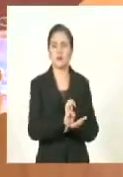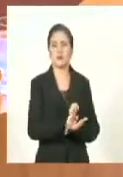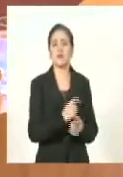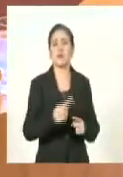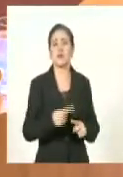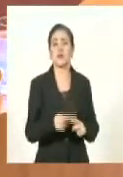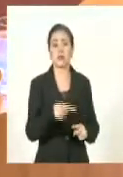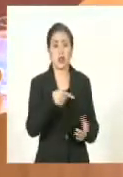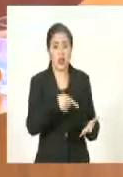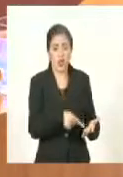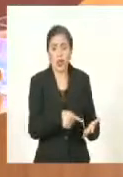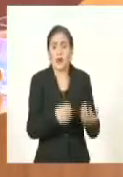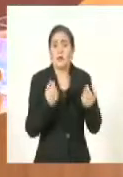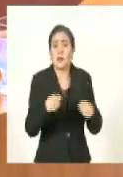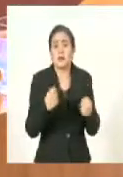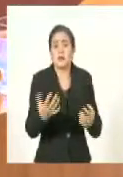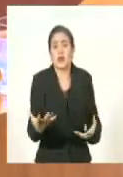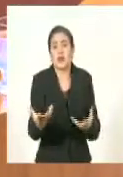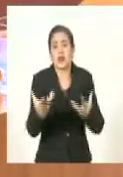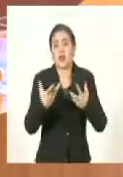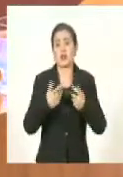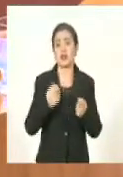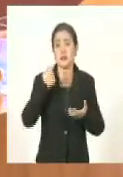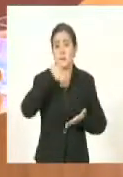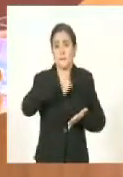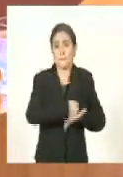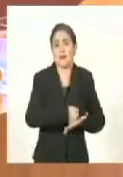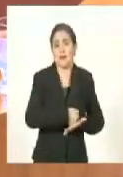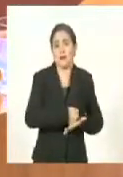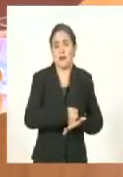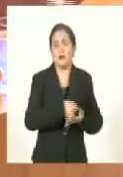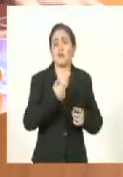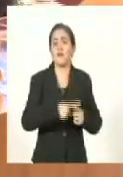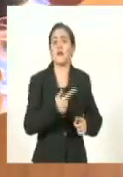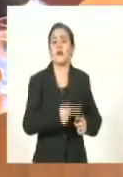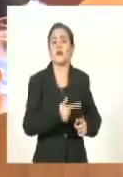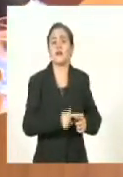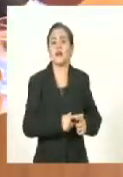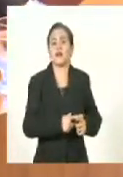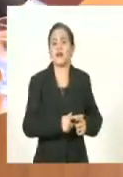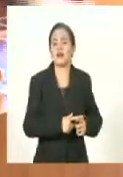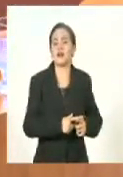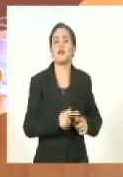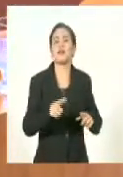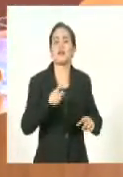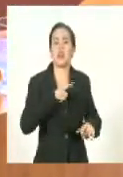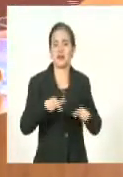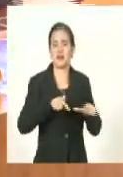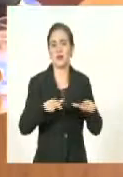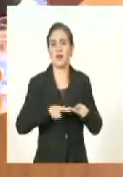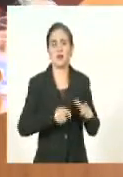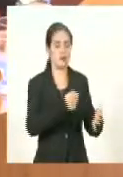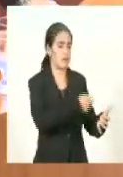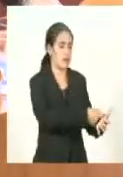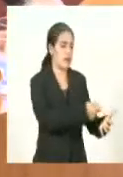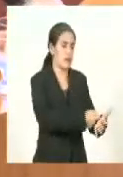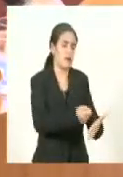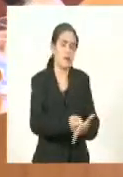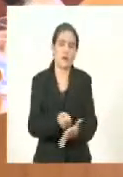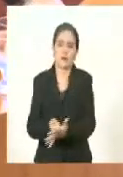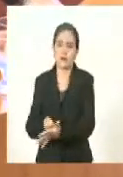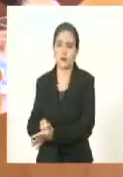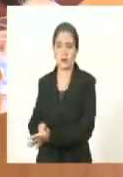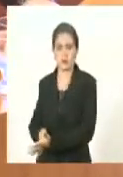seus fornecedores e lá estão dizendo, segundo a deputada, que só vão pagar mediante pagamento de propina de